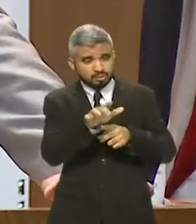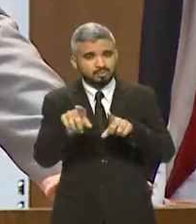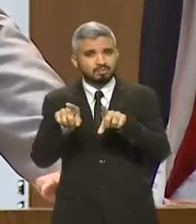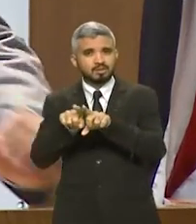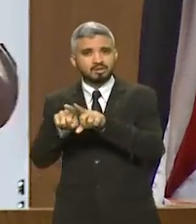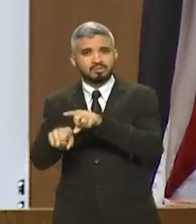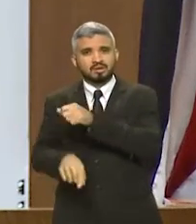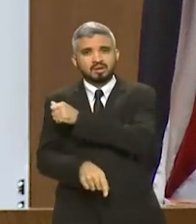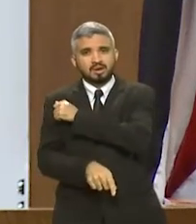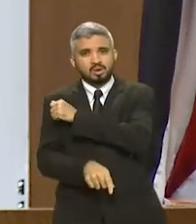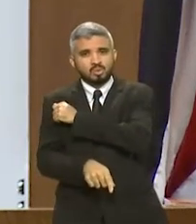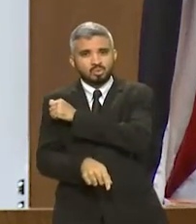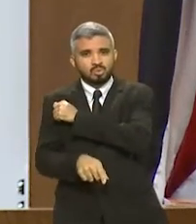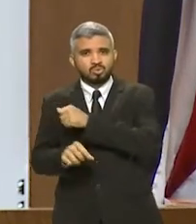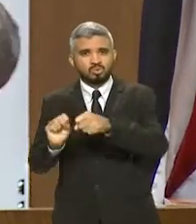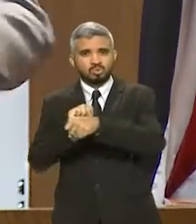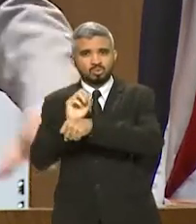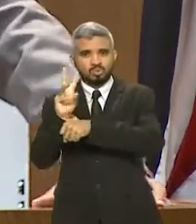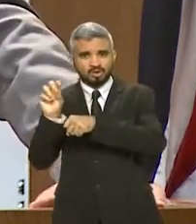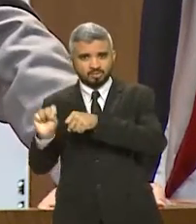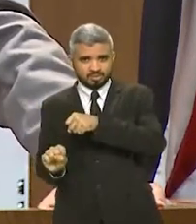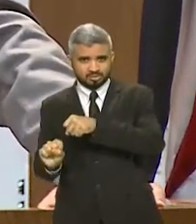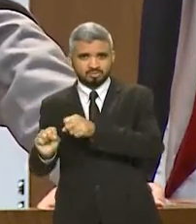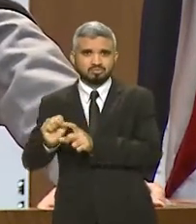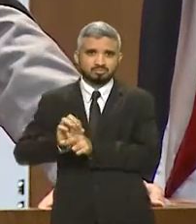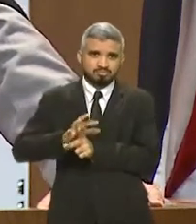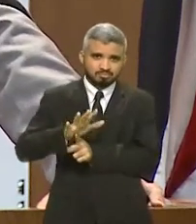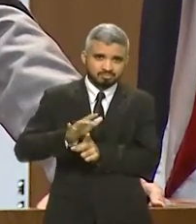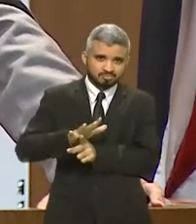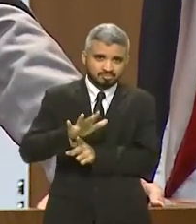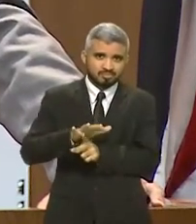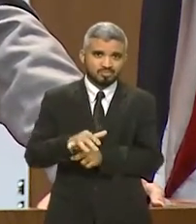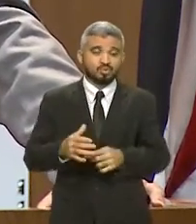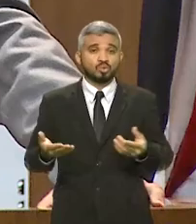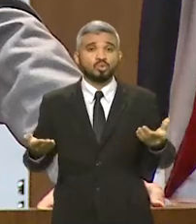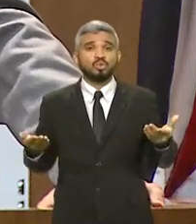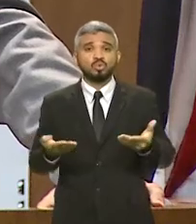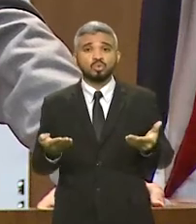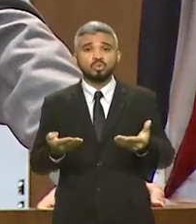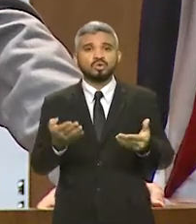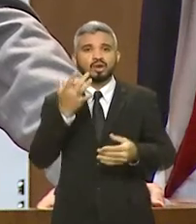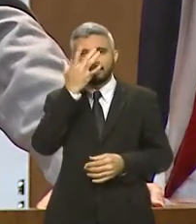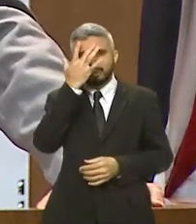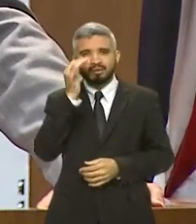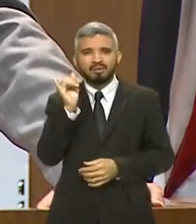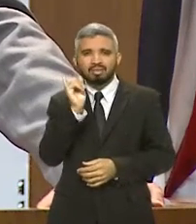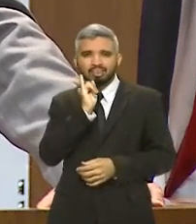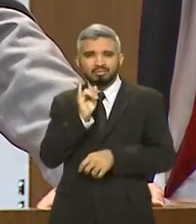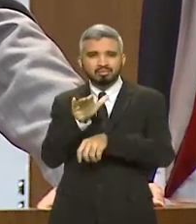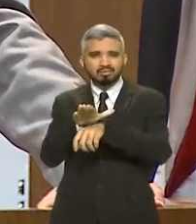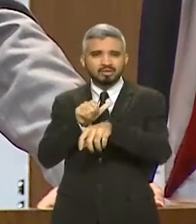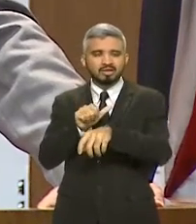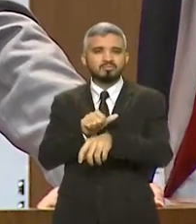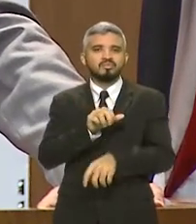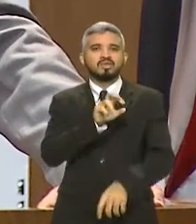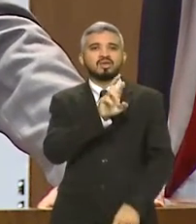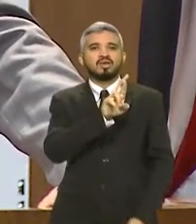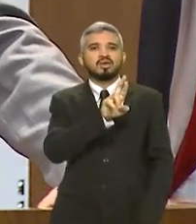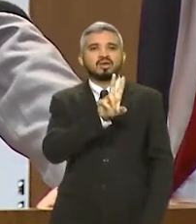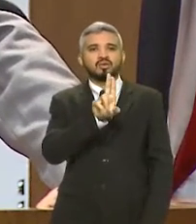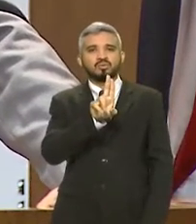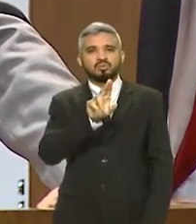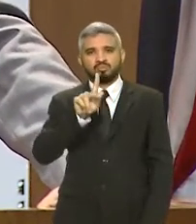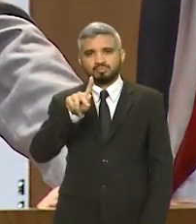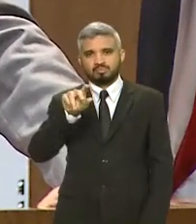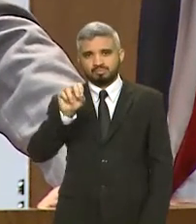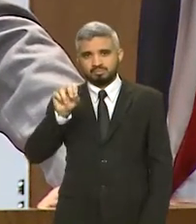hoje, carinhosamente, esse restaurante é chamado de RU Pop, Restaurante Popular e Universitário,